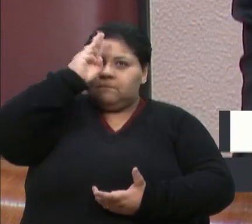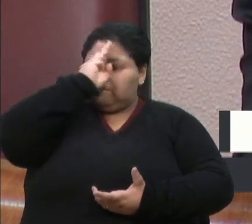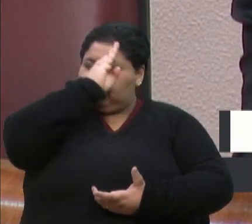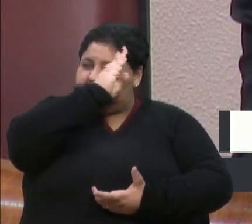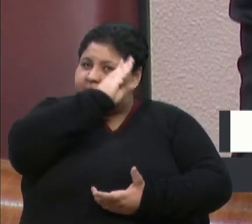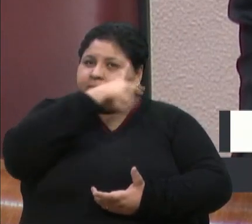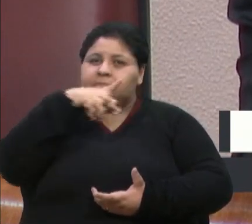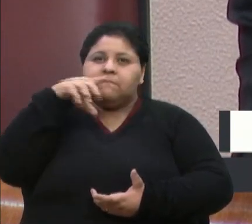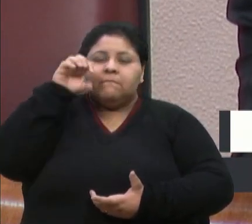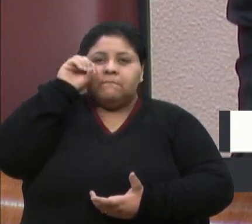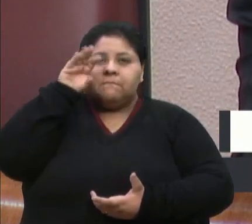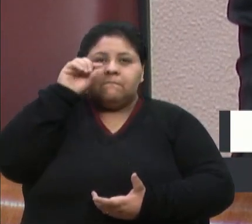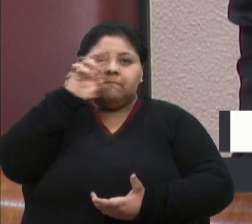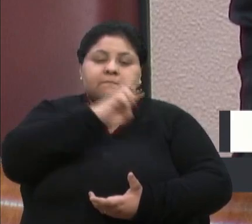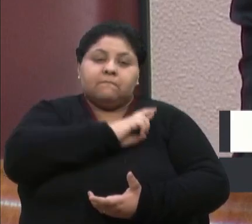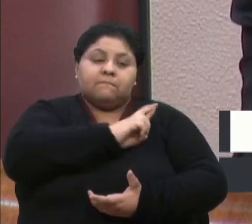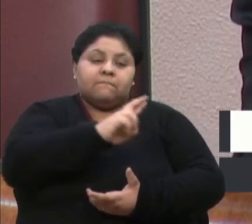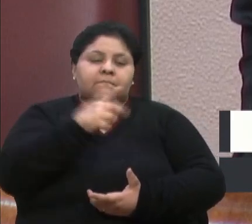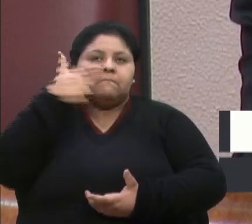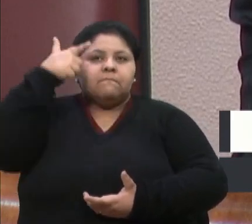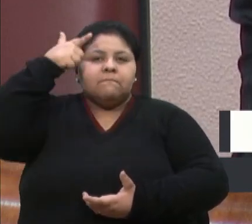Fiuza. Em representação,